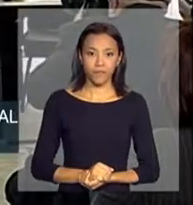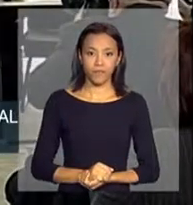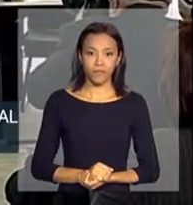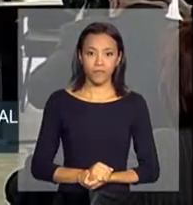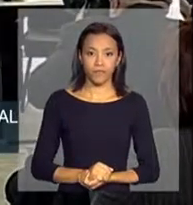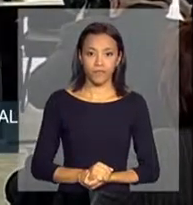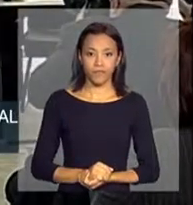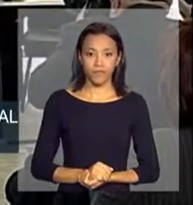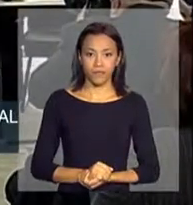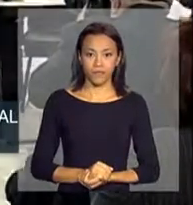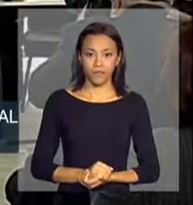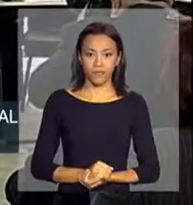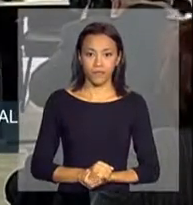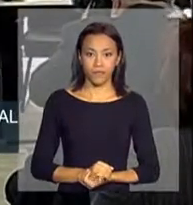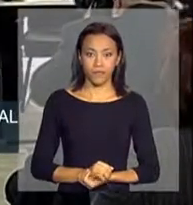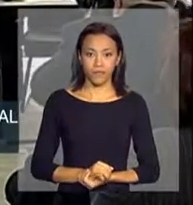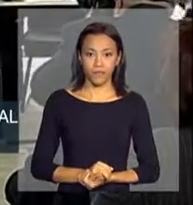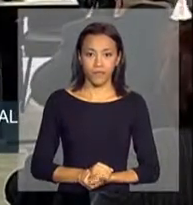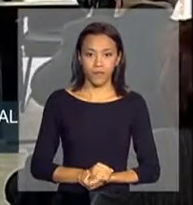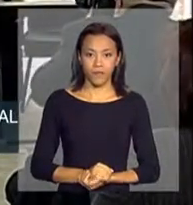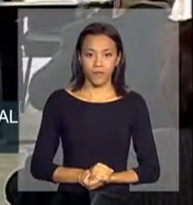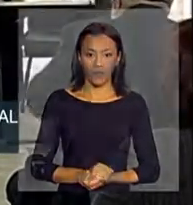E aí